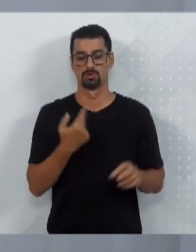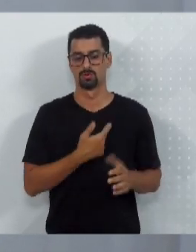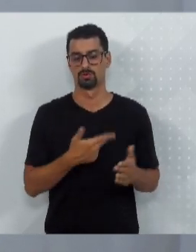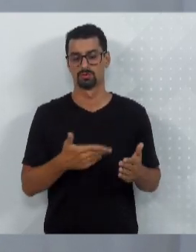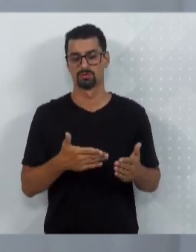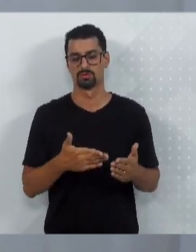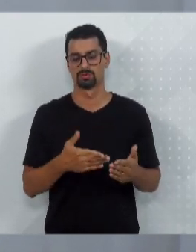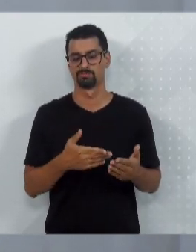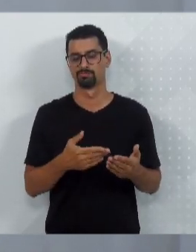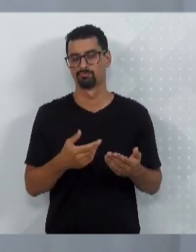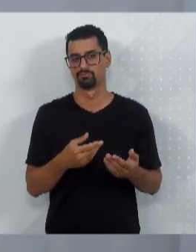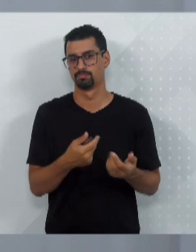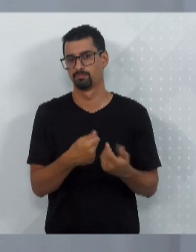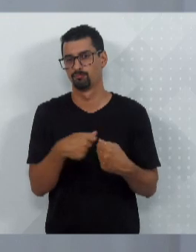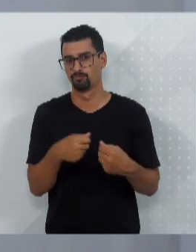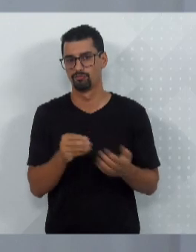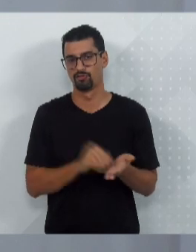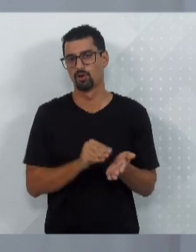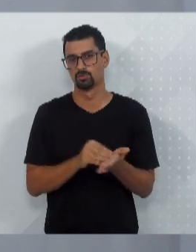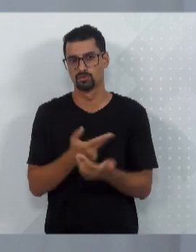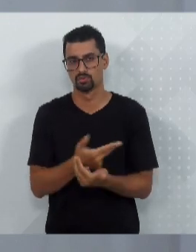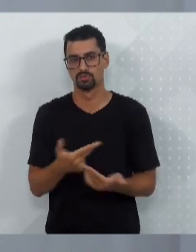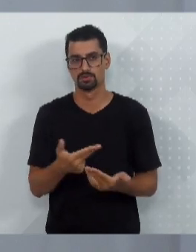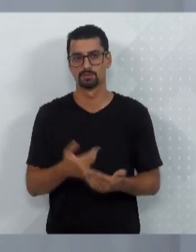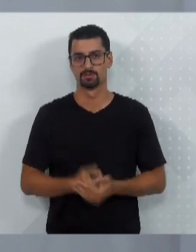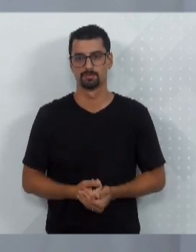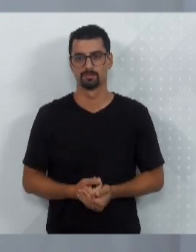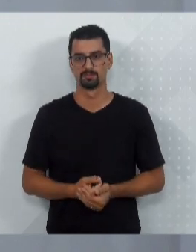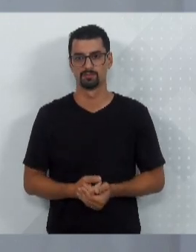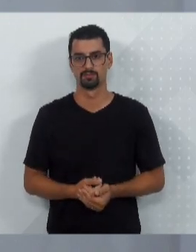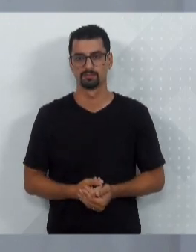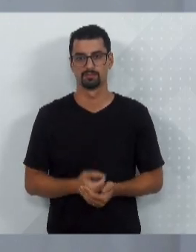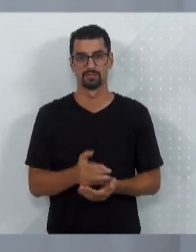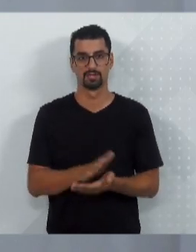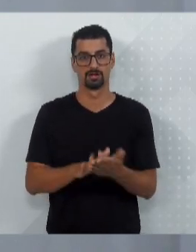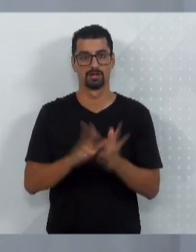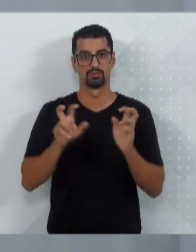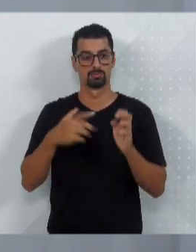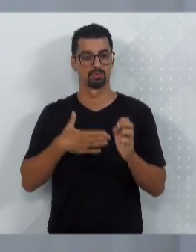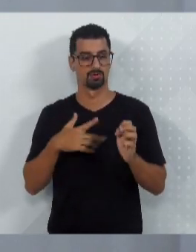demandas. Nada sobre nós sem nós. Obrigado.